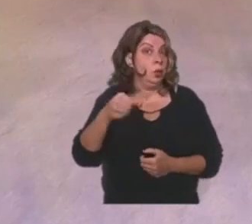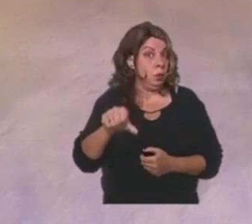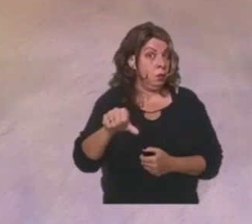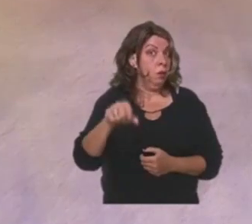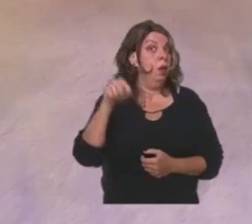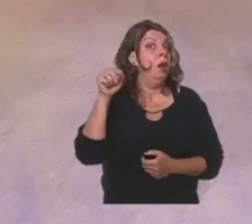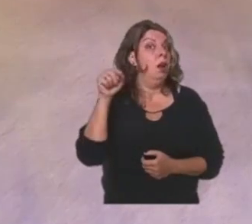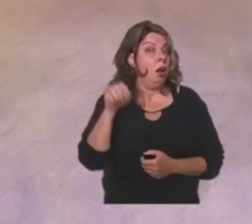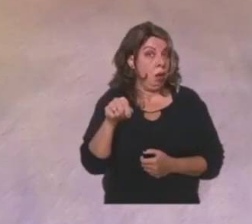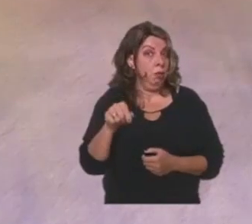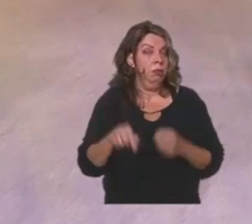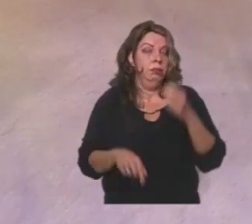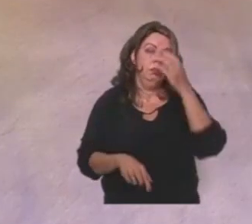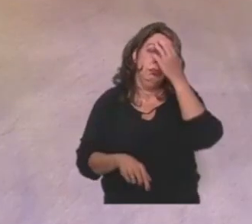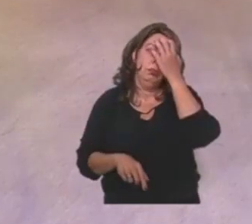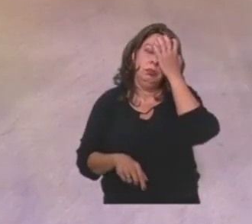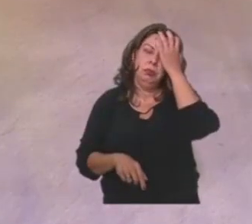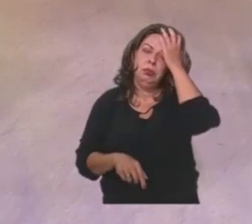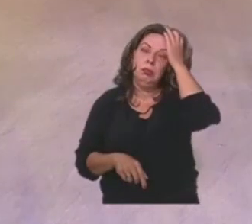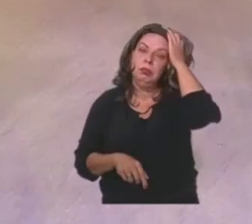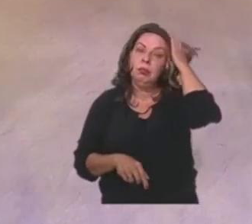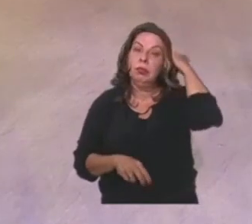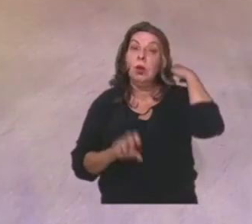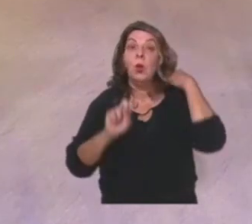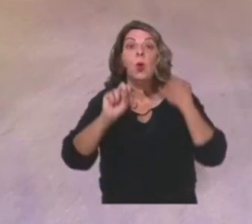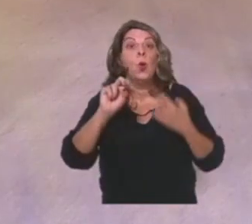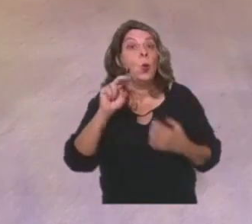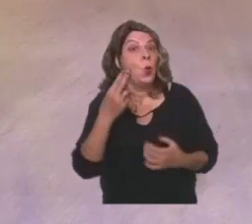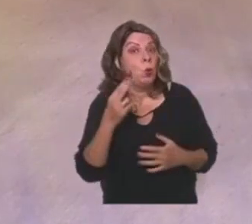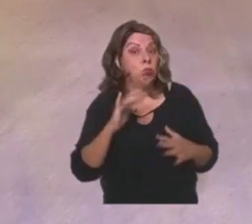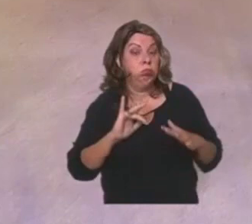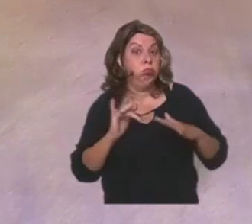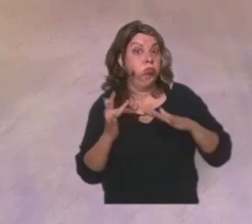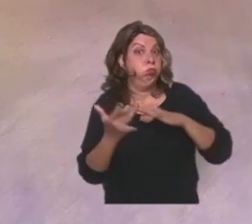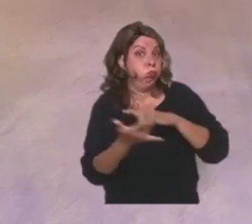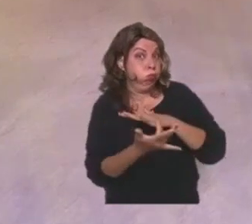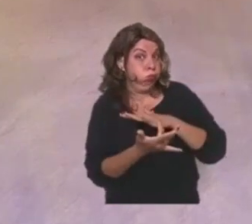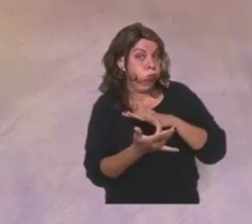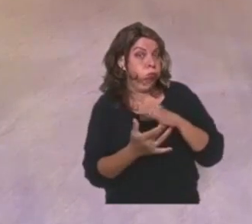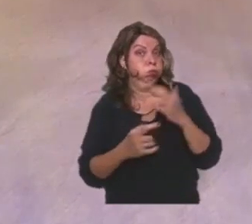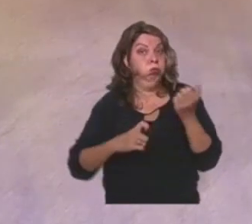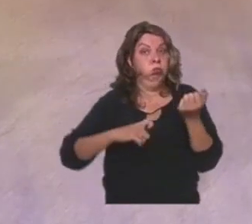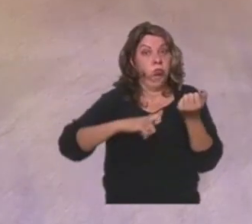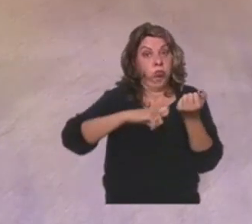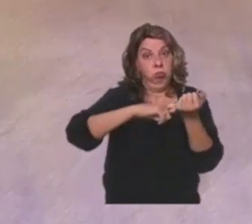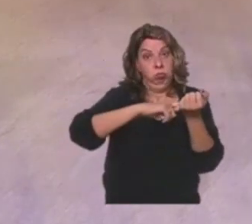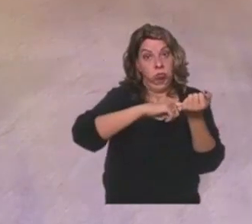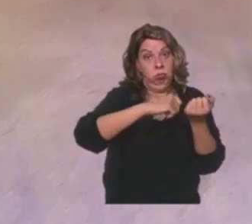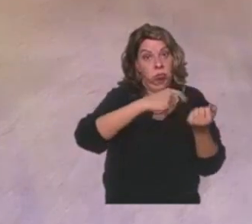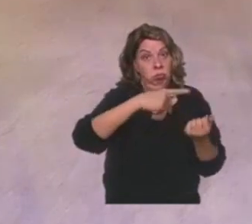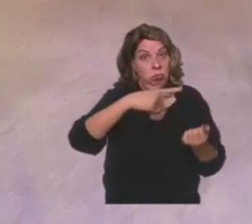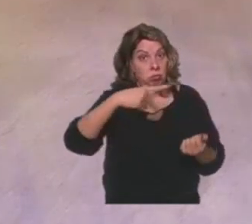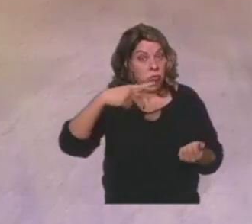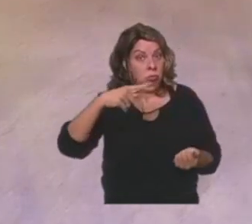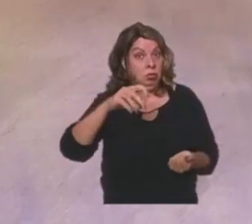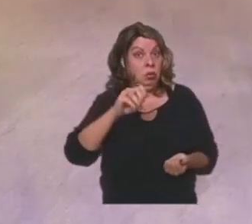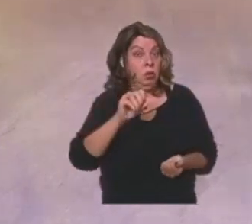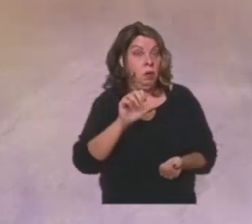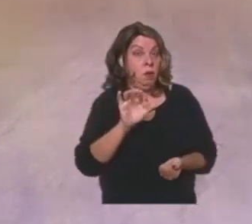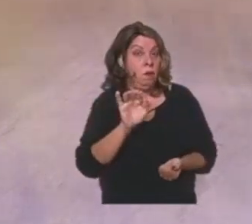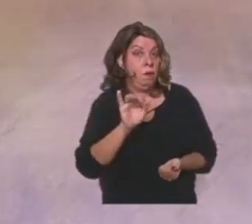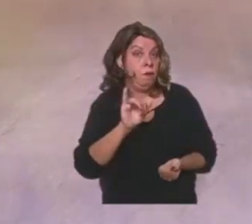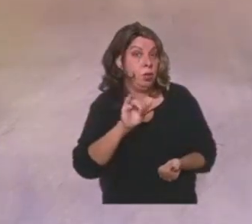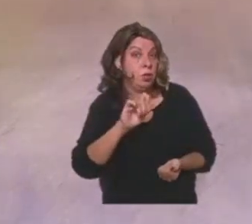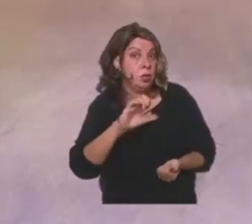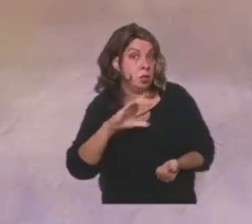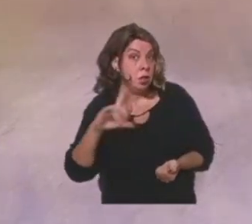3022-5729, ou até mesmo nas nossas redes sociais, que é o Caju Cap Oficial. É, manda